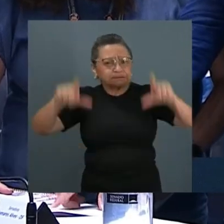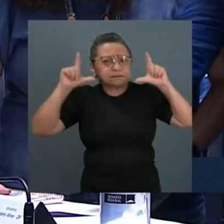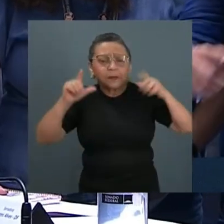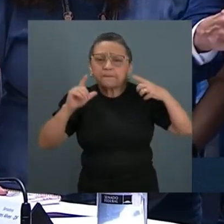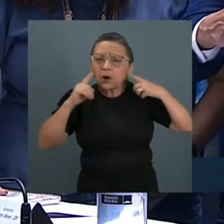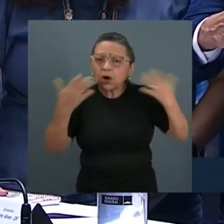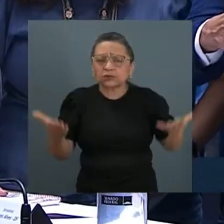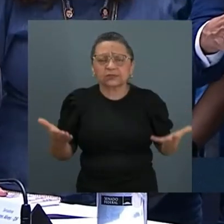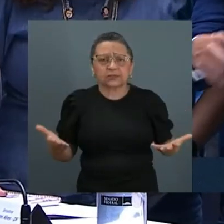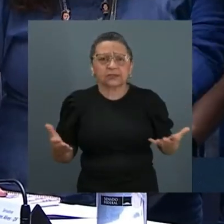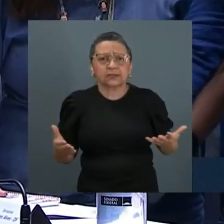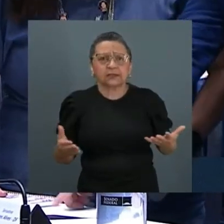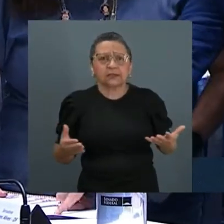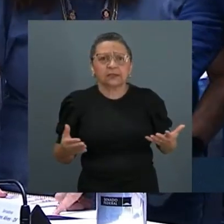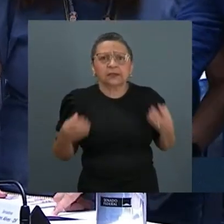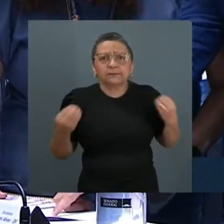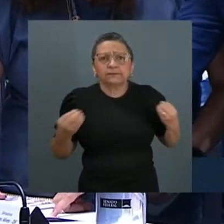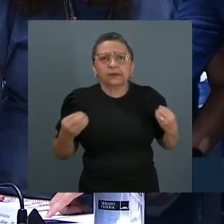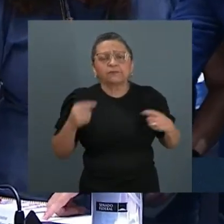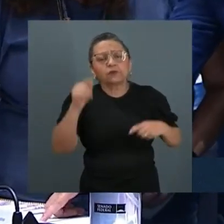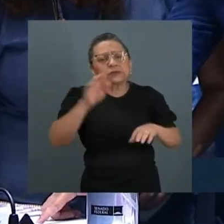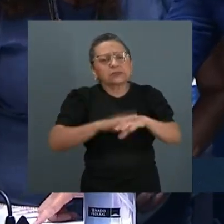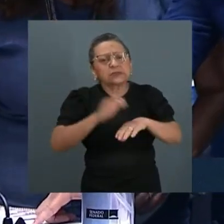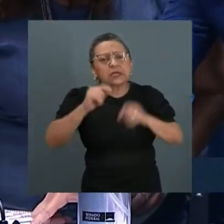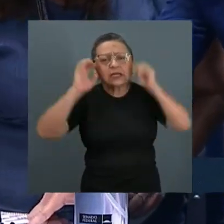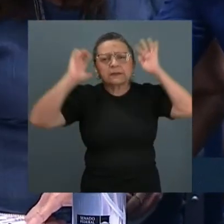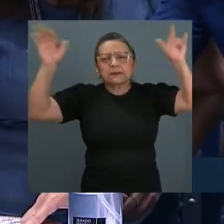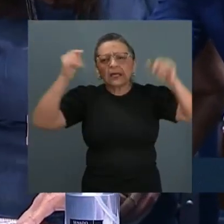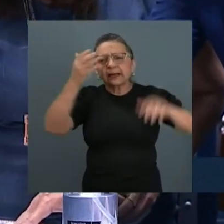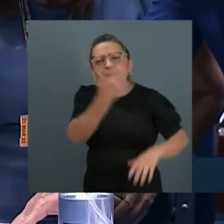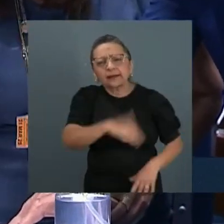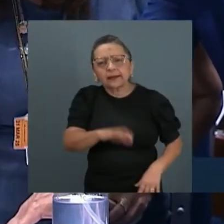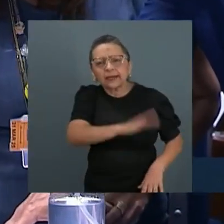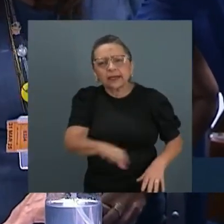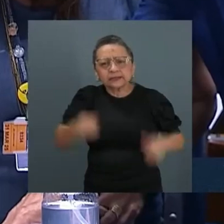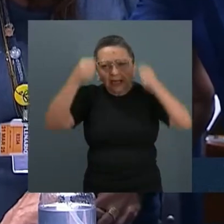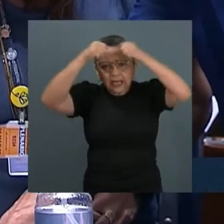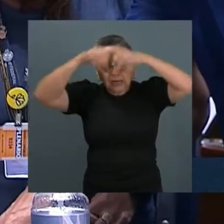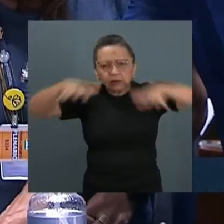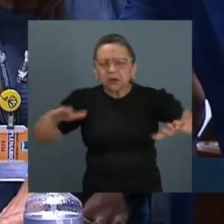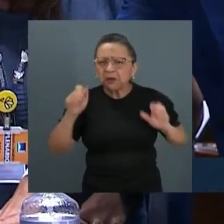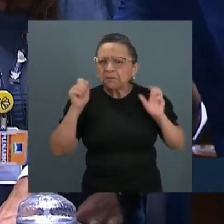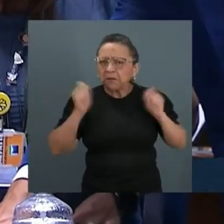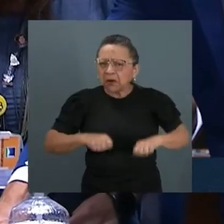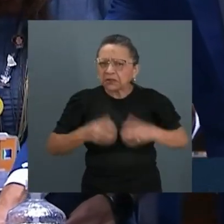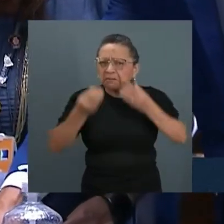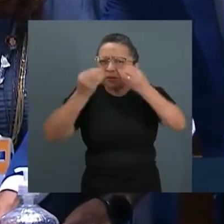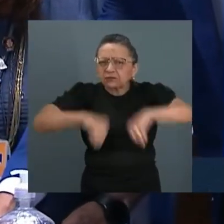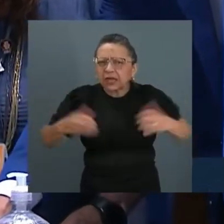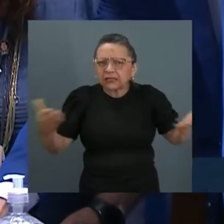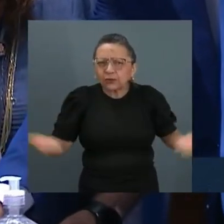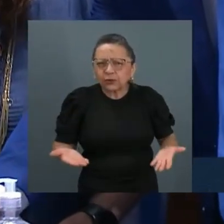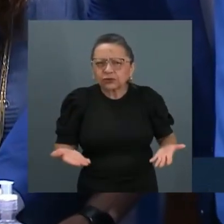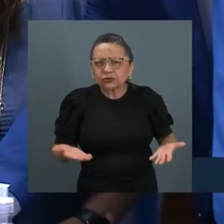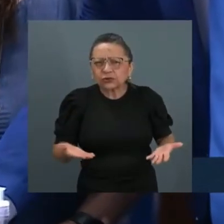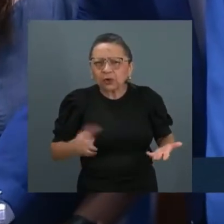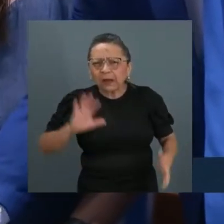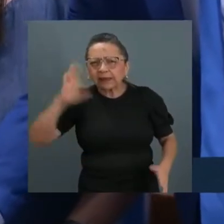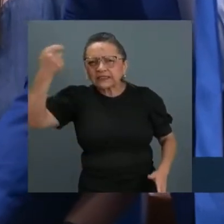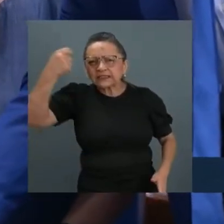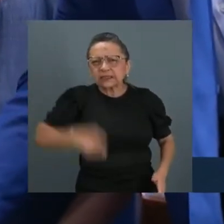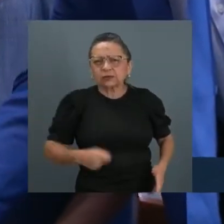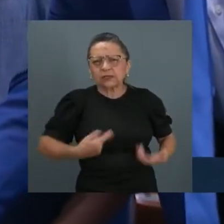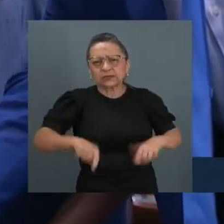seu rosto, em imaginar que crianças com autismo possam ser prejudicadas hoje com uma decisão